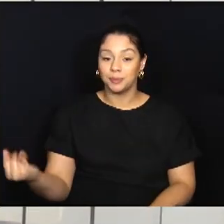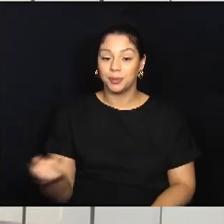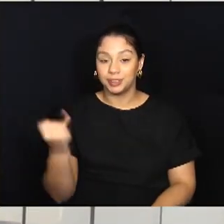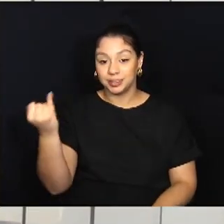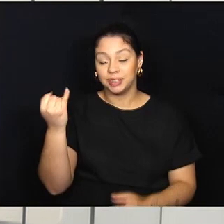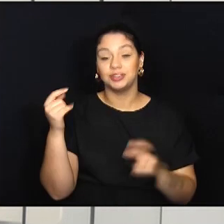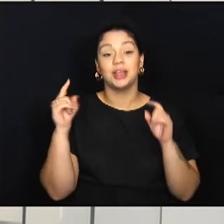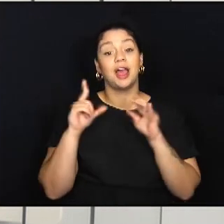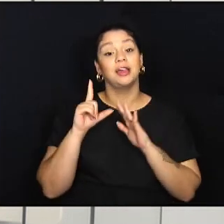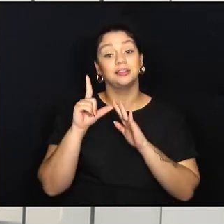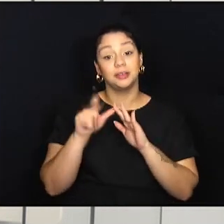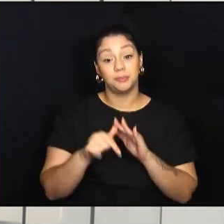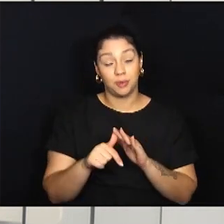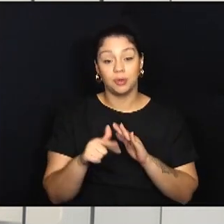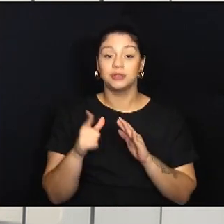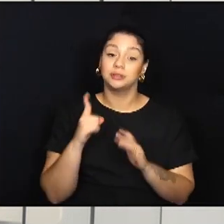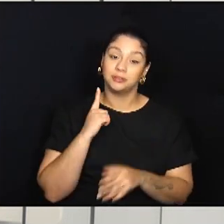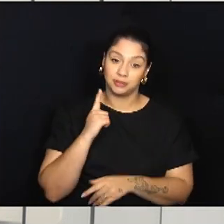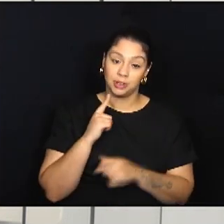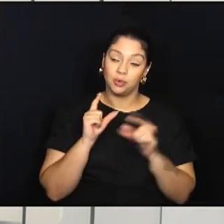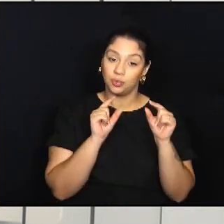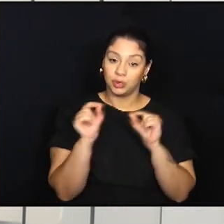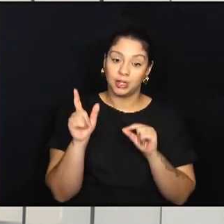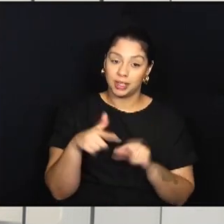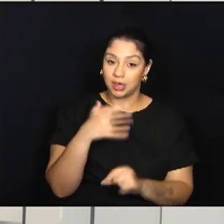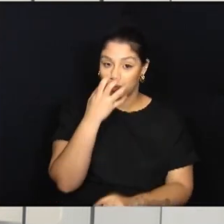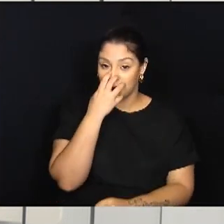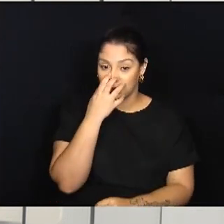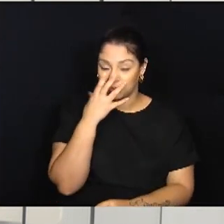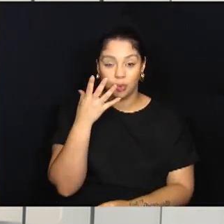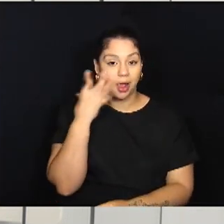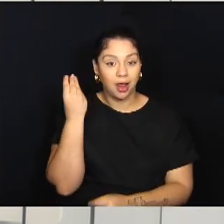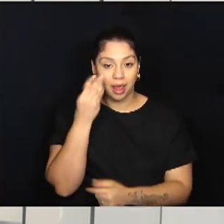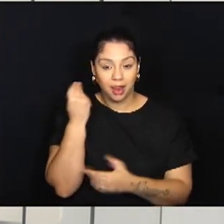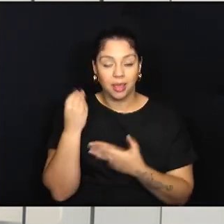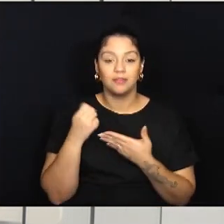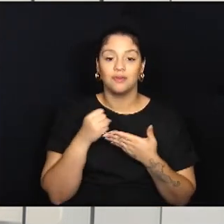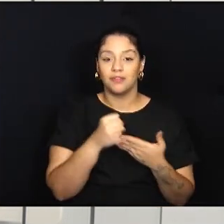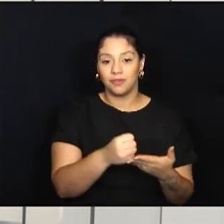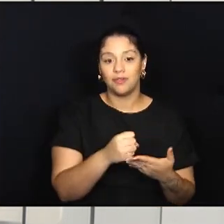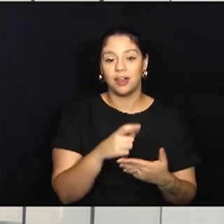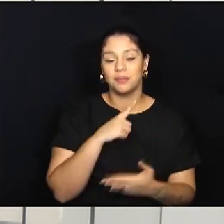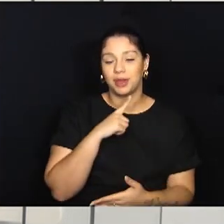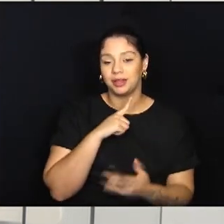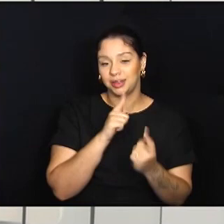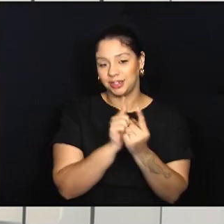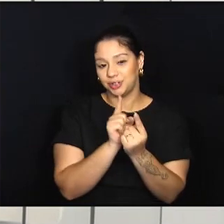para depois você levar, então, o seu cão e o seu gato para realizar a consulta.